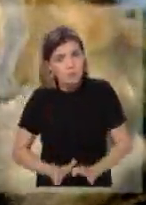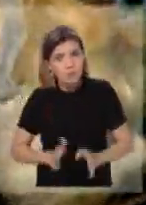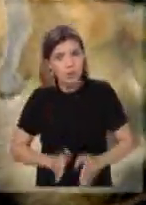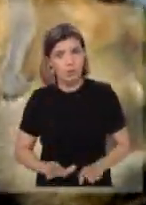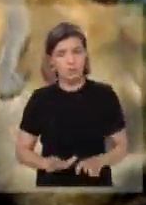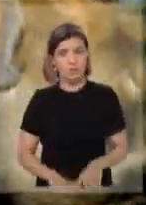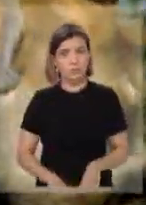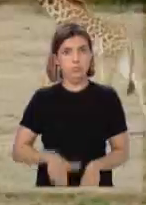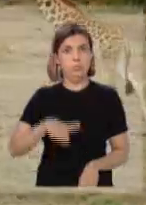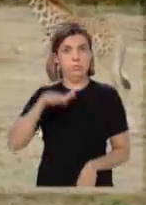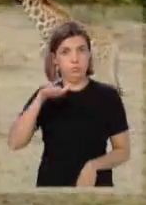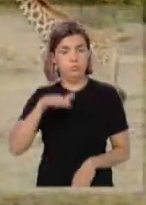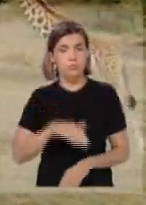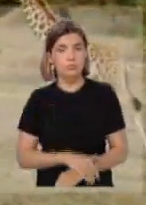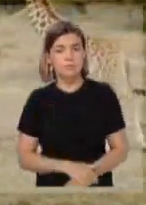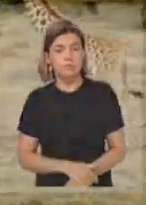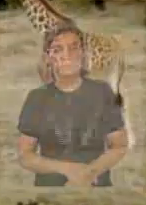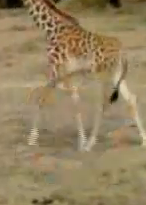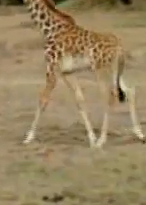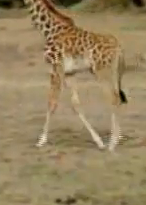reproduzem e crescem.